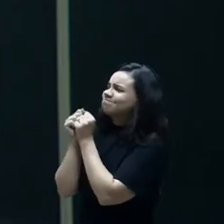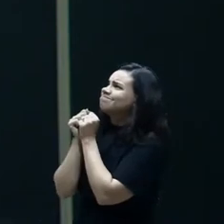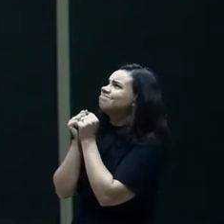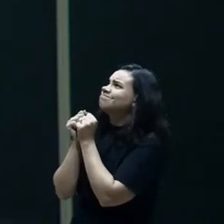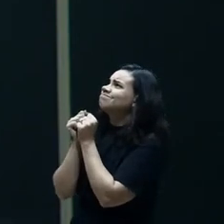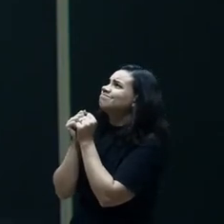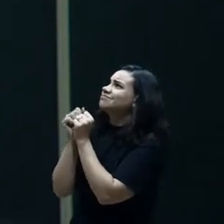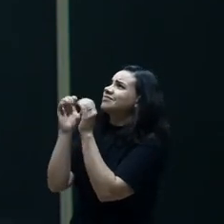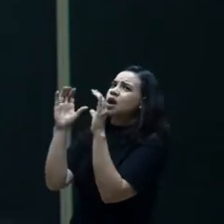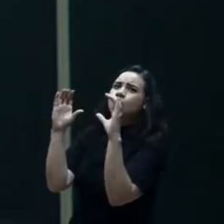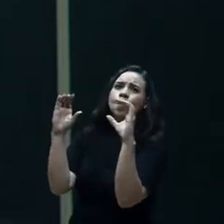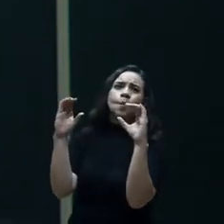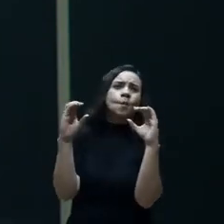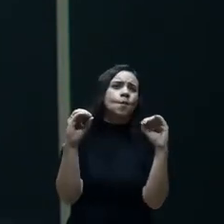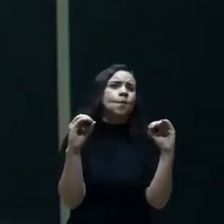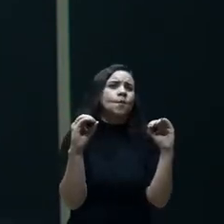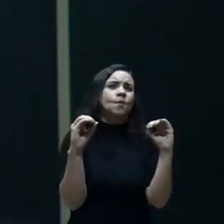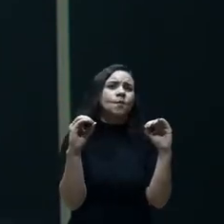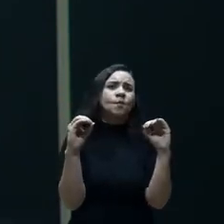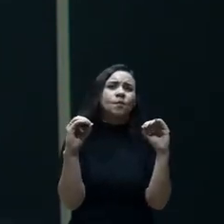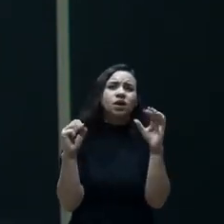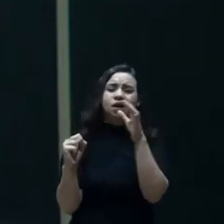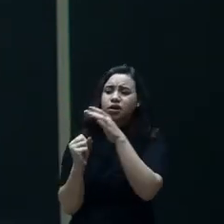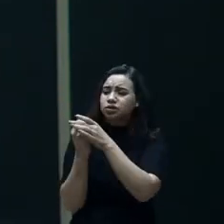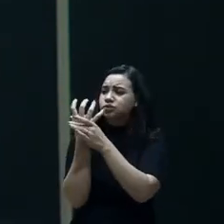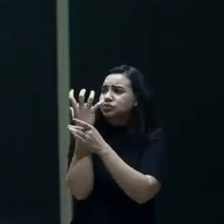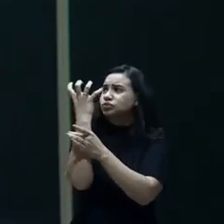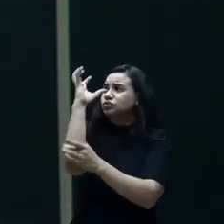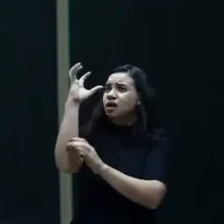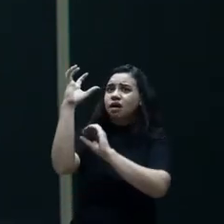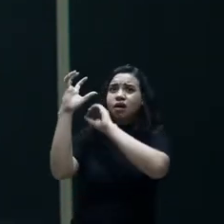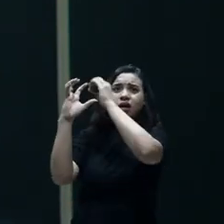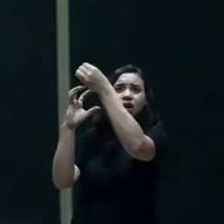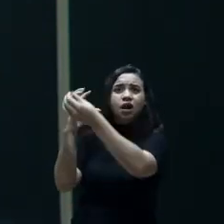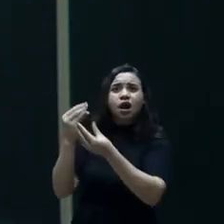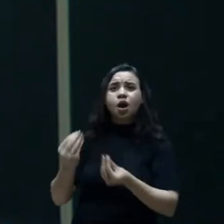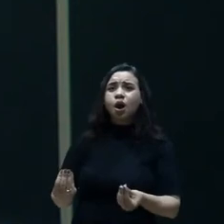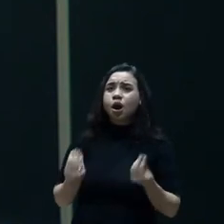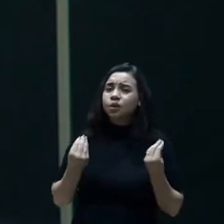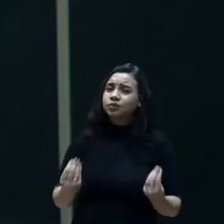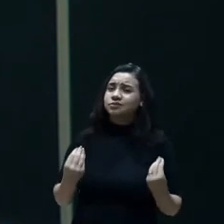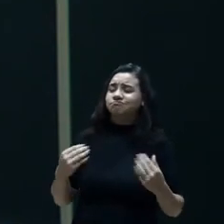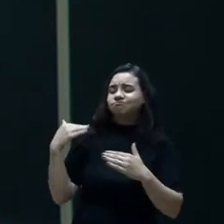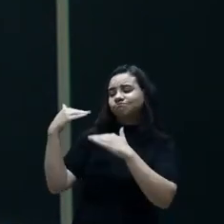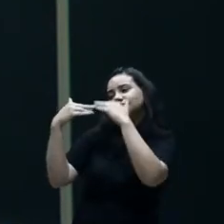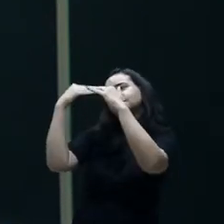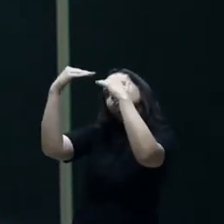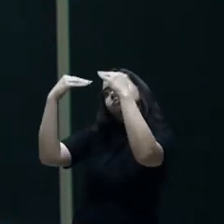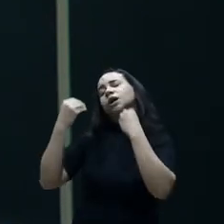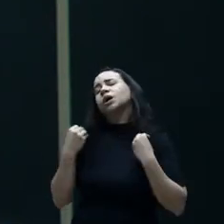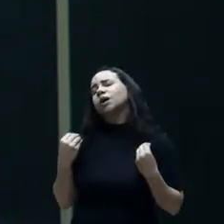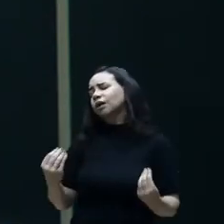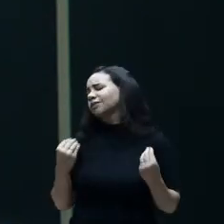Nada. Como é que vai frutificar? Como é que vai dar certo? Como é que vai dar crescimento? Não vai. E começa